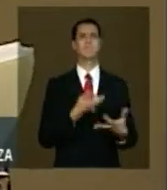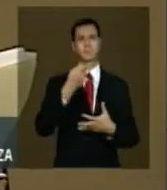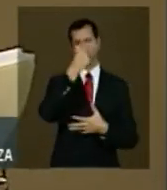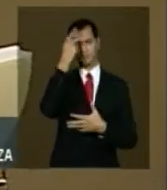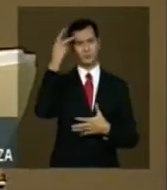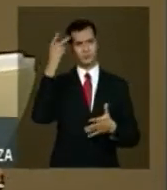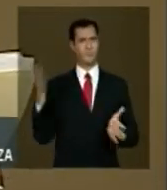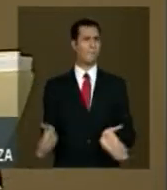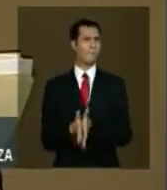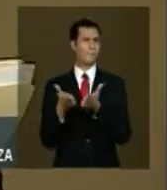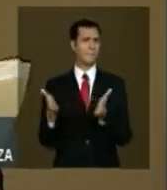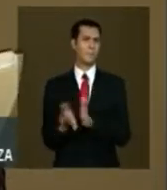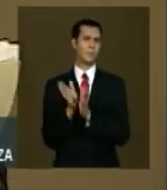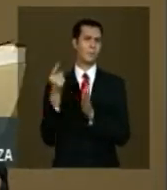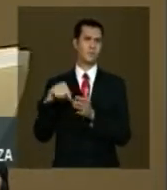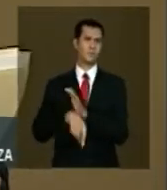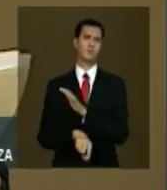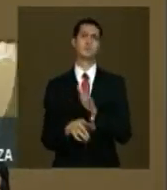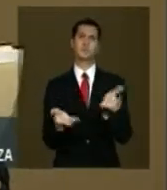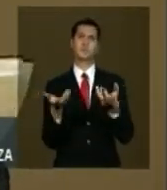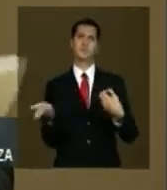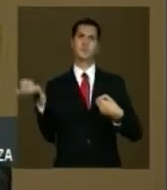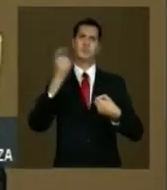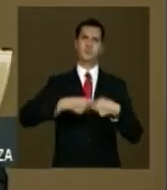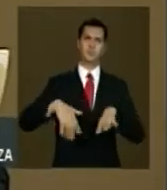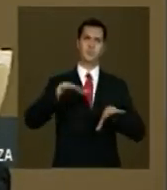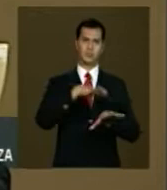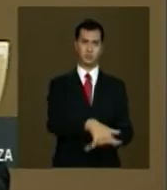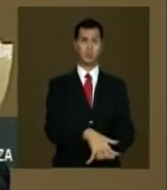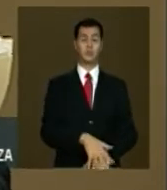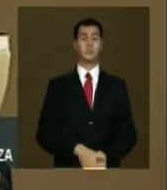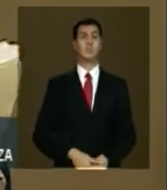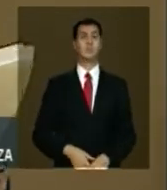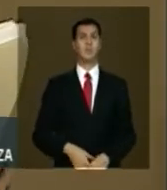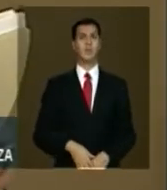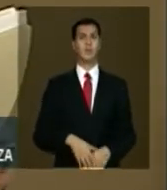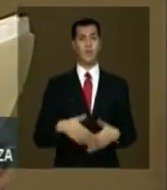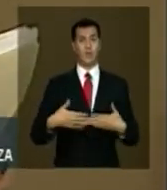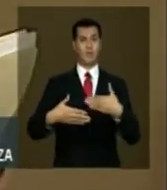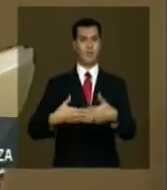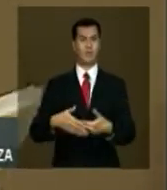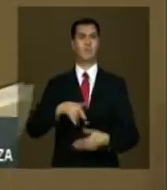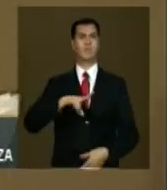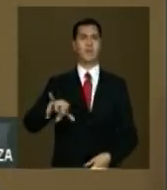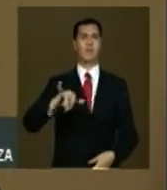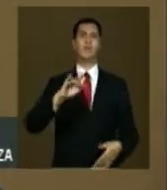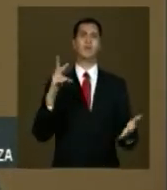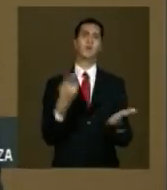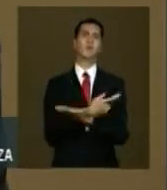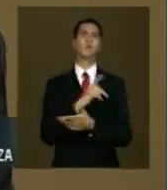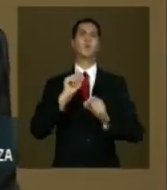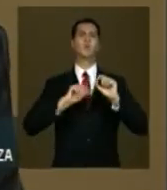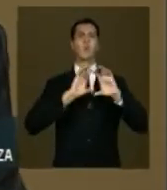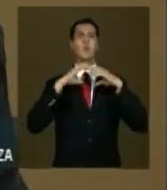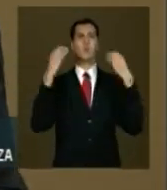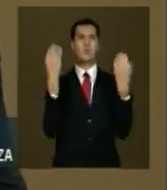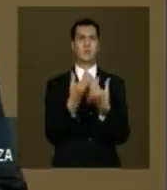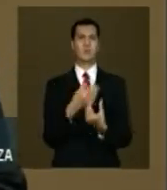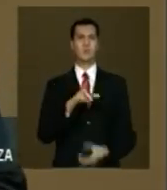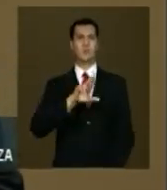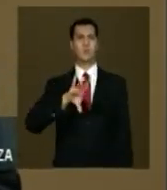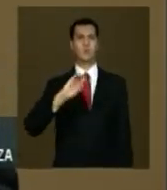pobreza e de extrema pobreza eh as as vésperas da rio mais 20 nós queremos reafirmar como disse a senora Helen